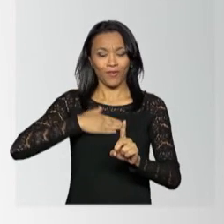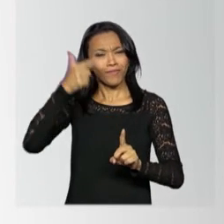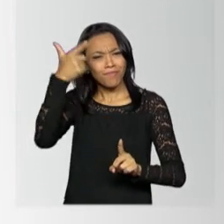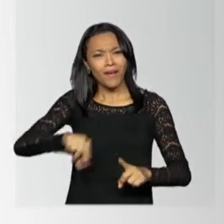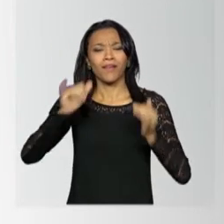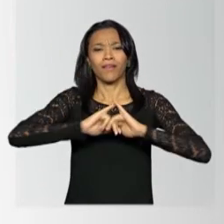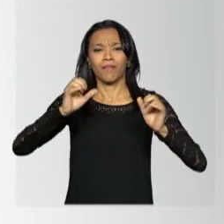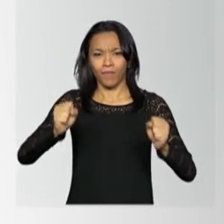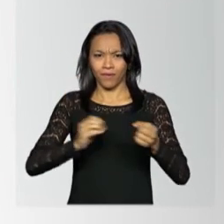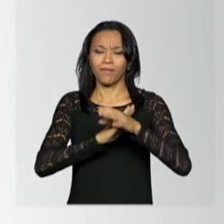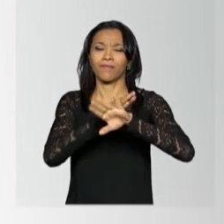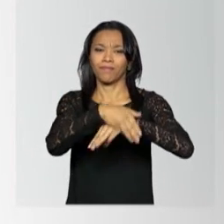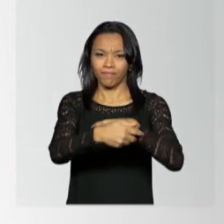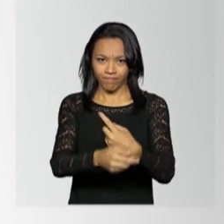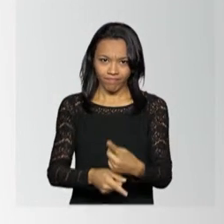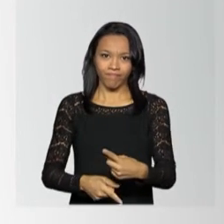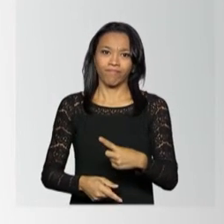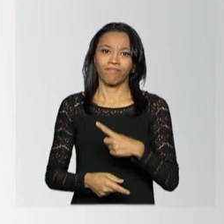em